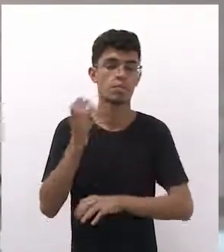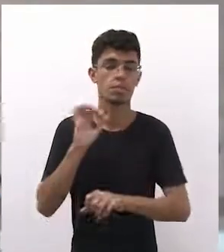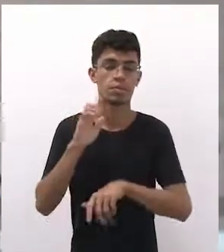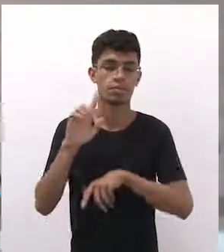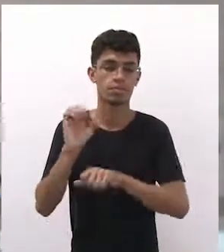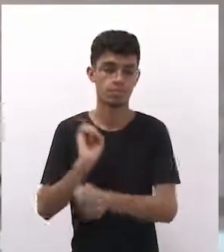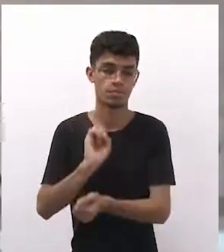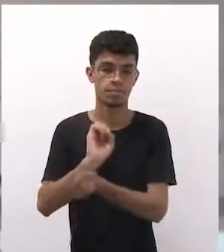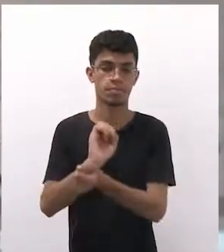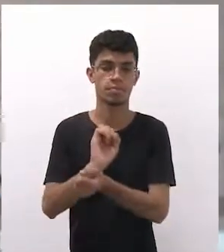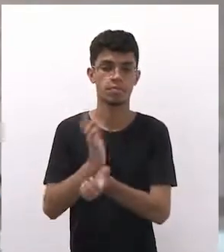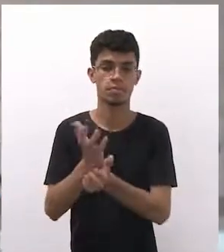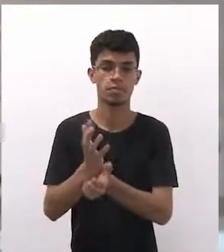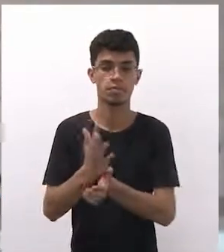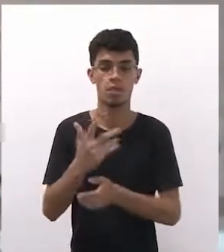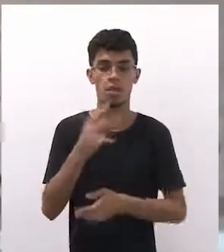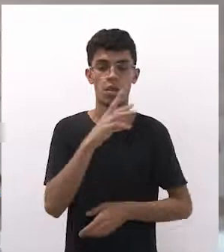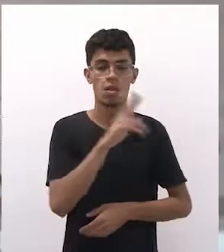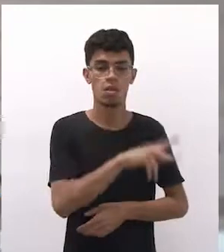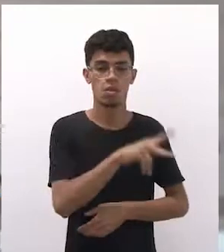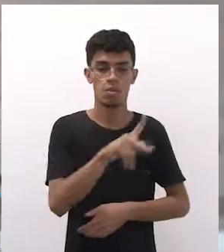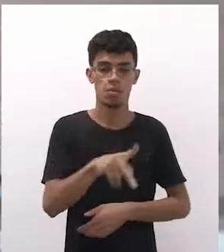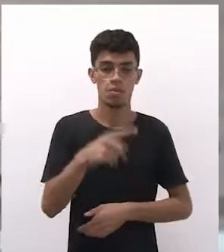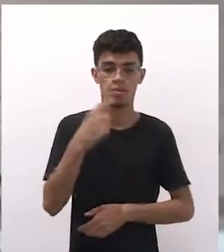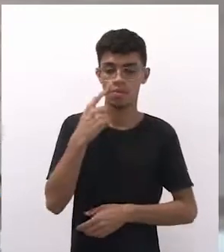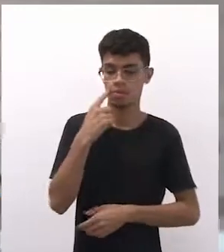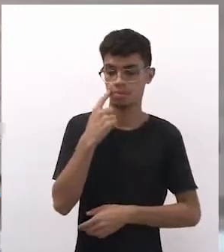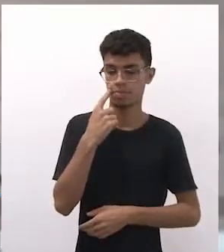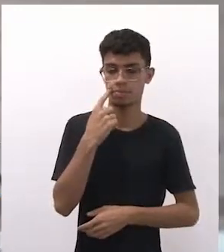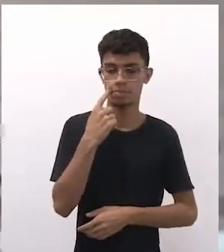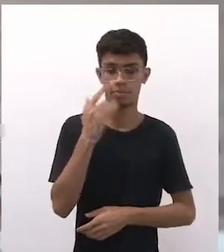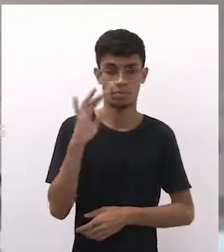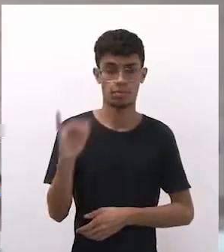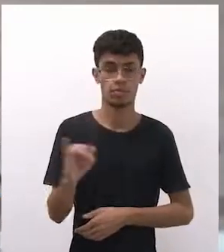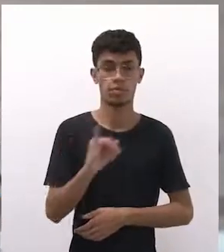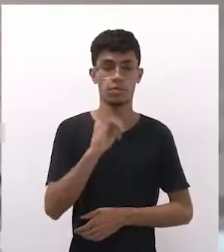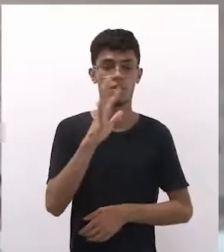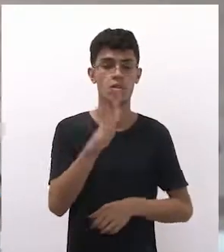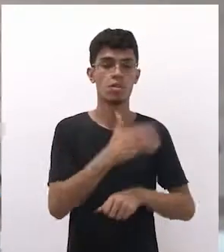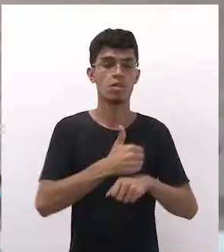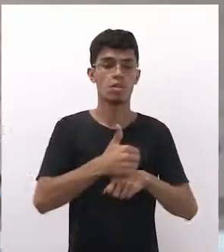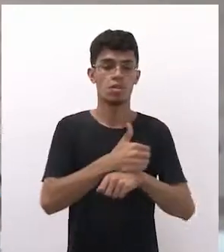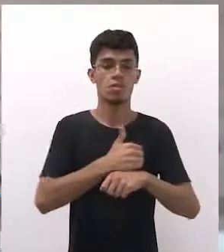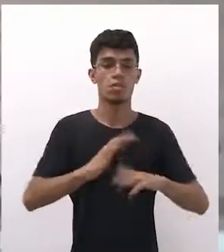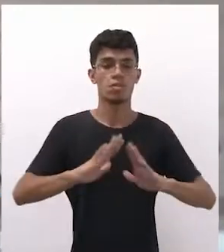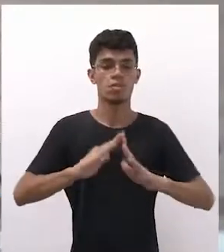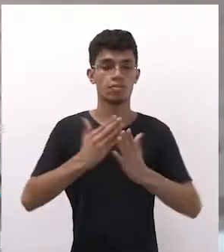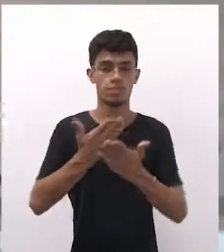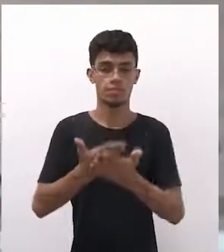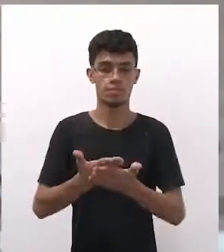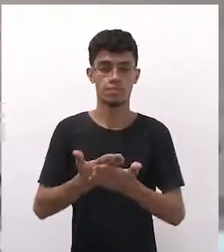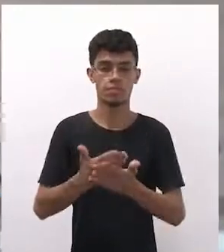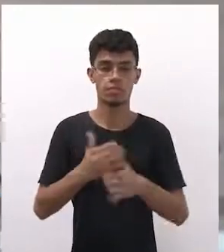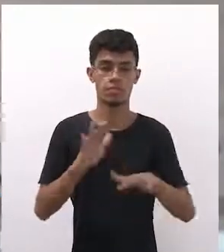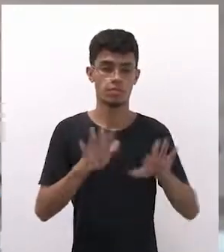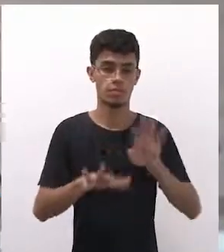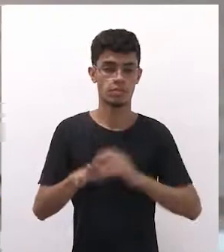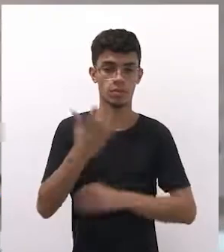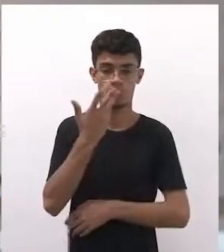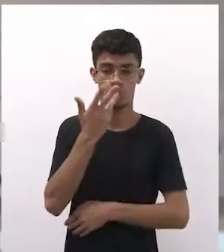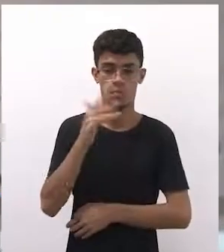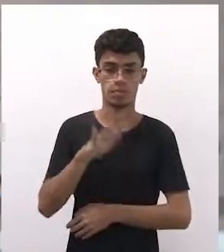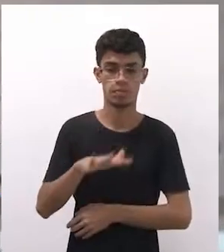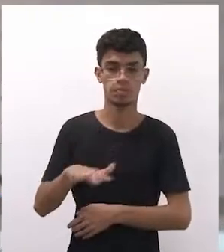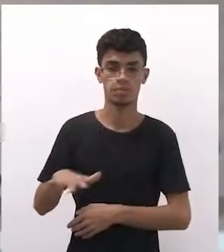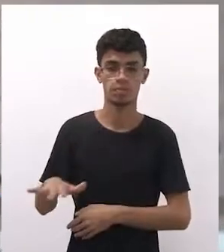aí é importante o olhar do professor, né, ou dos profissionais mesmo da escola, porque muitas vezes essa